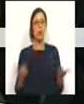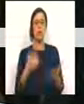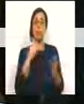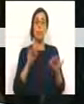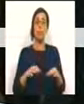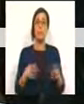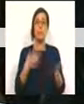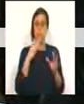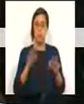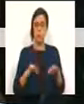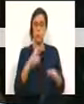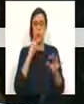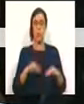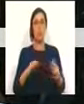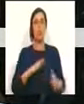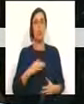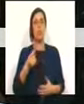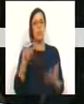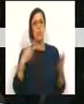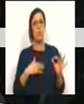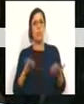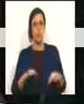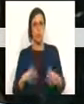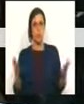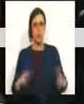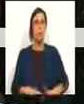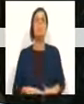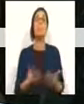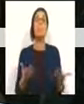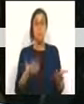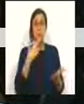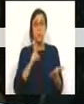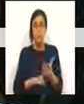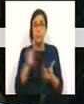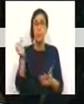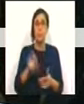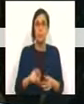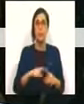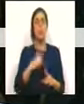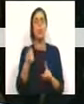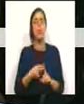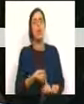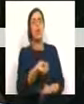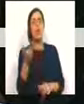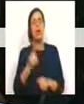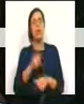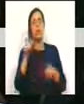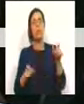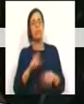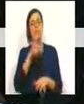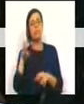faz grandes ou combinar seu presidente vítor já concluir vá ocorrer por ano quando os trabalhadores vão ser